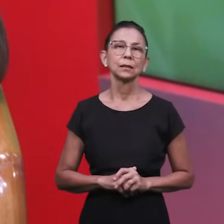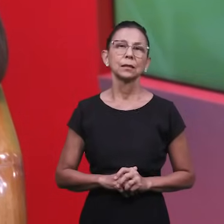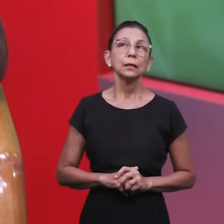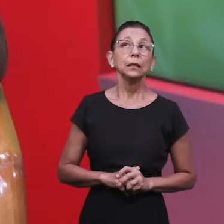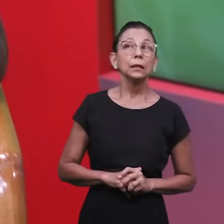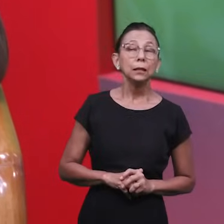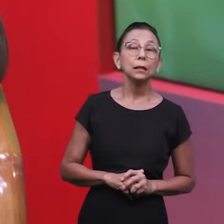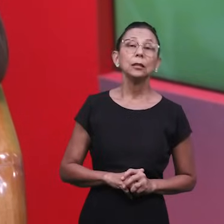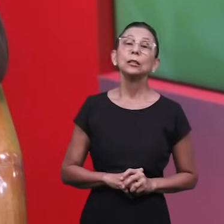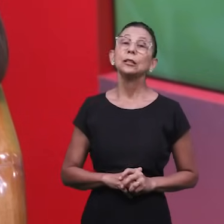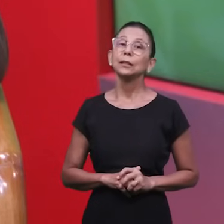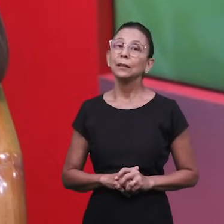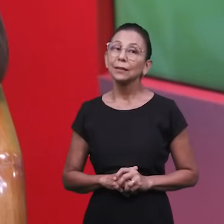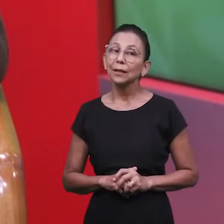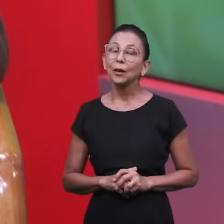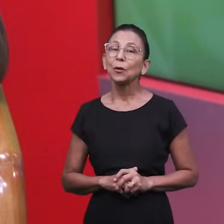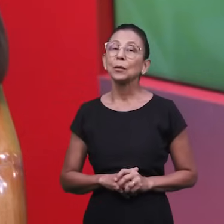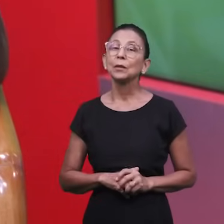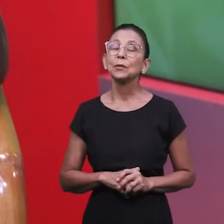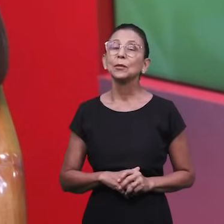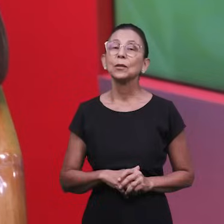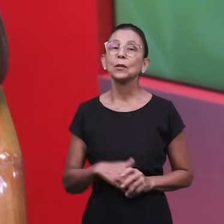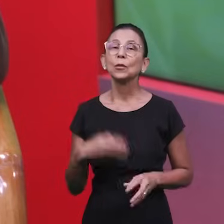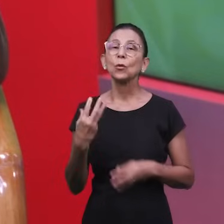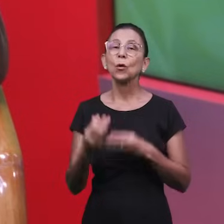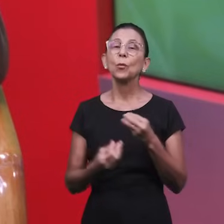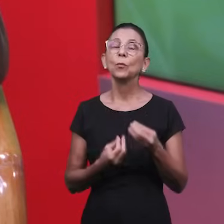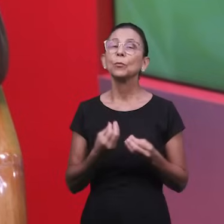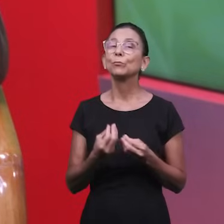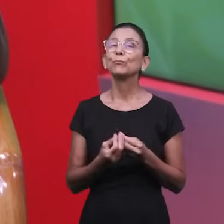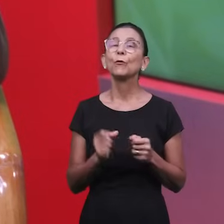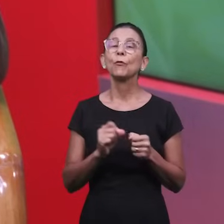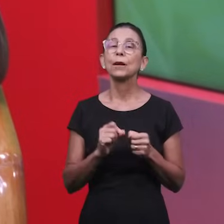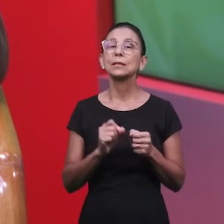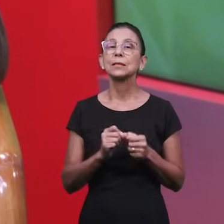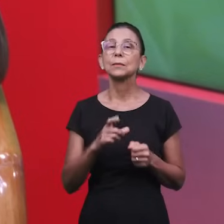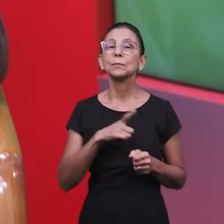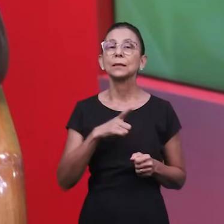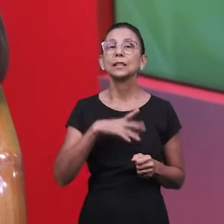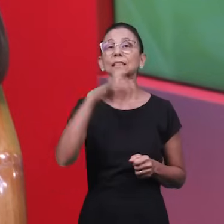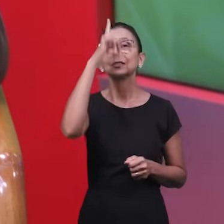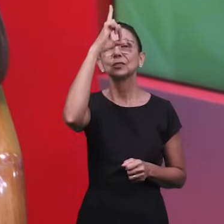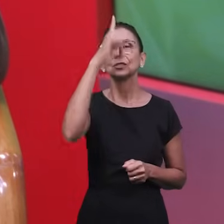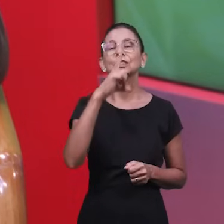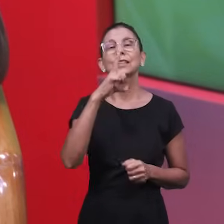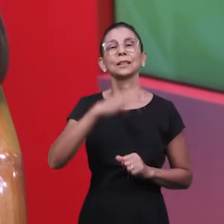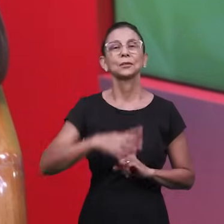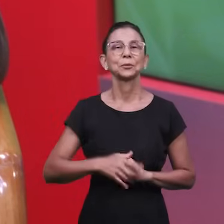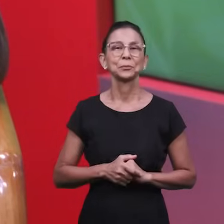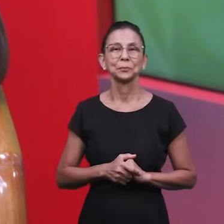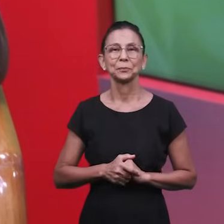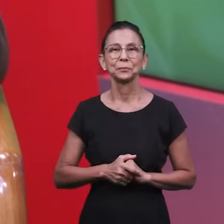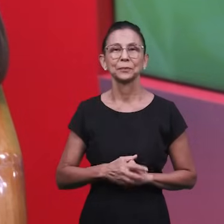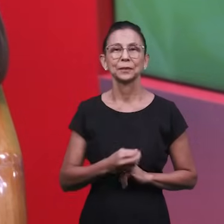direito de gozar dessas maravilhas da vida eterna com Deus,